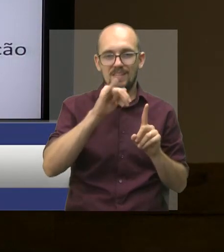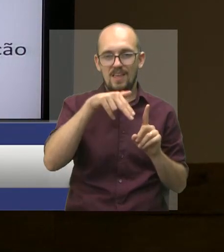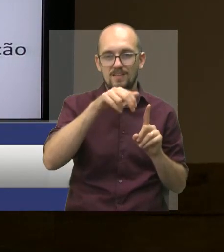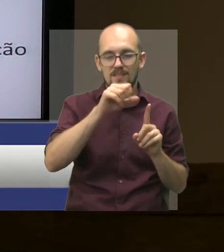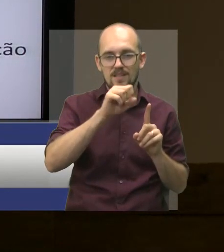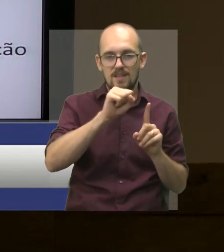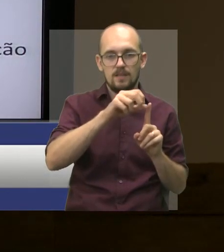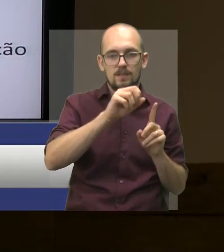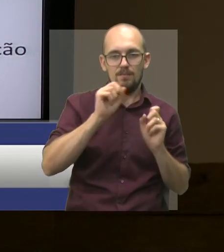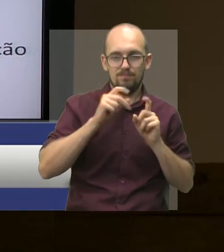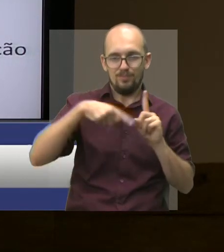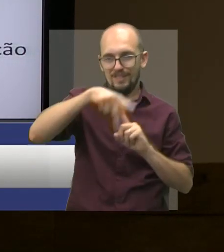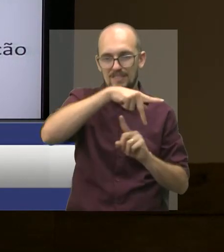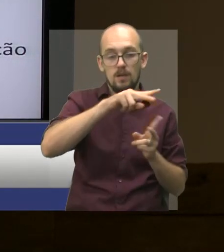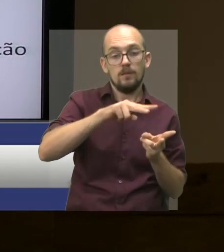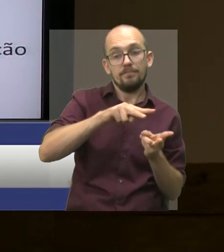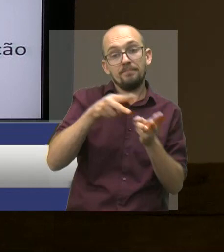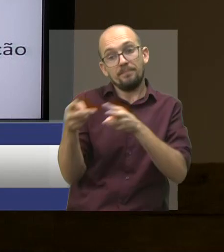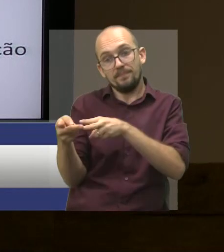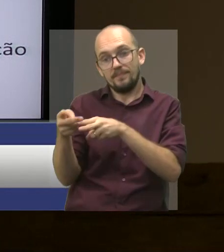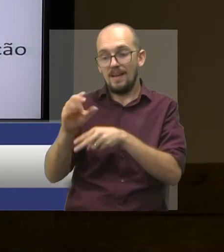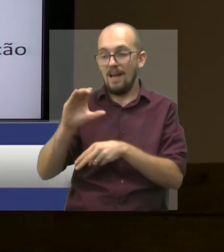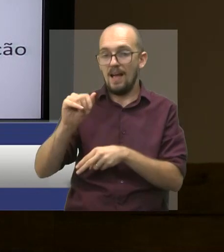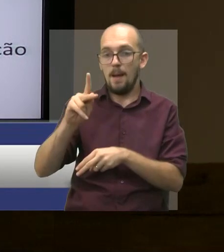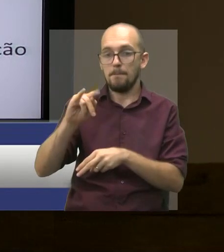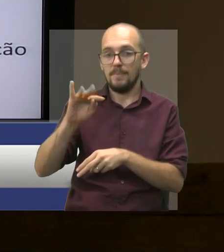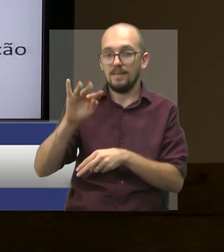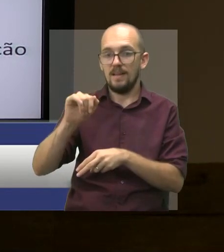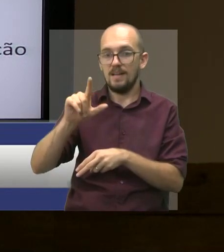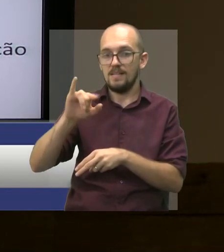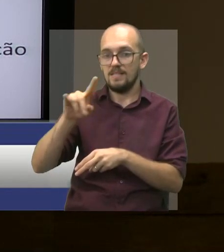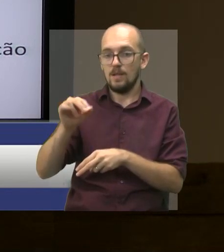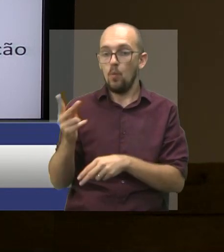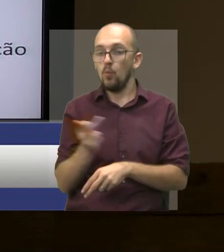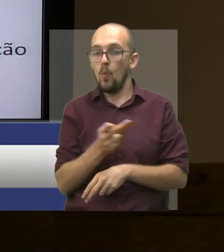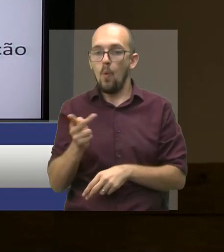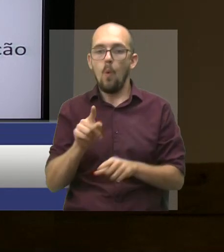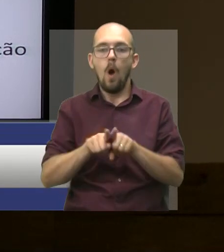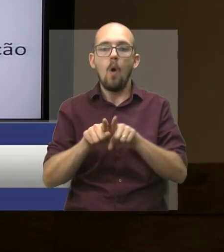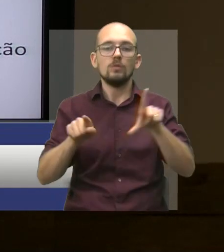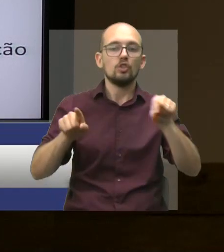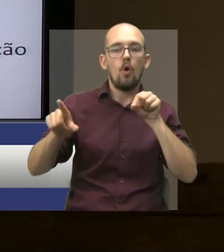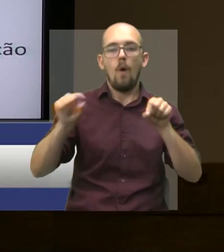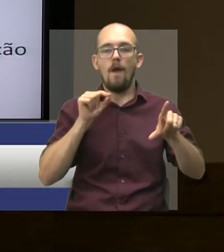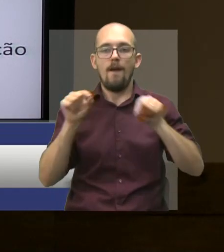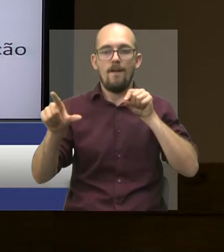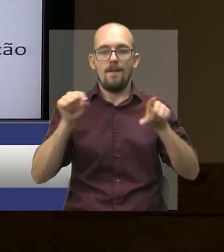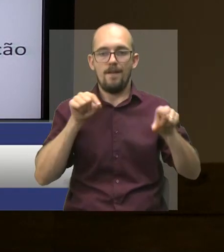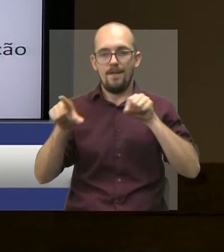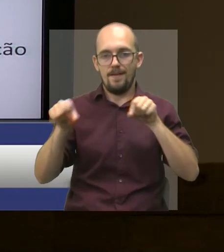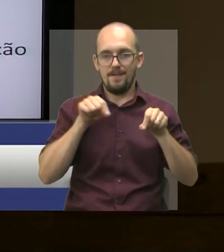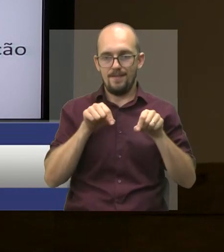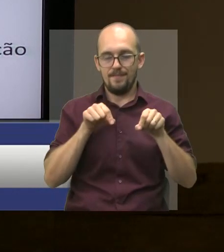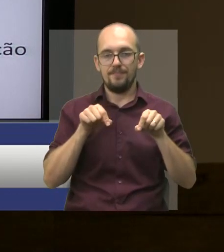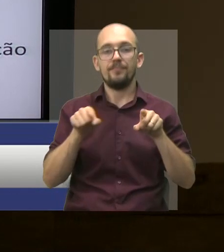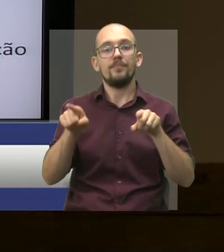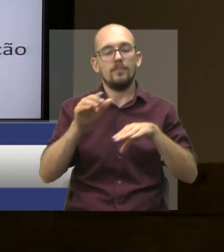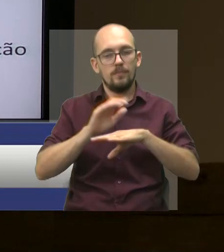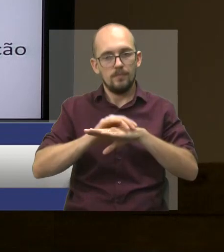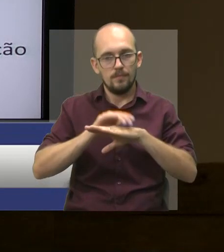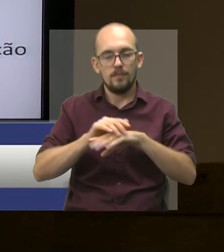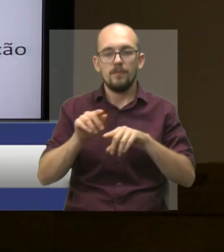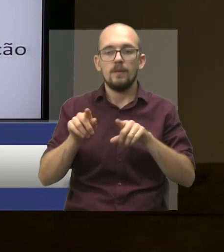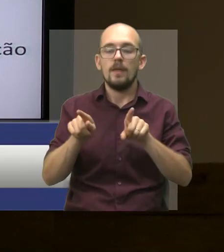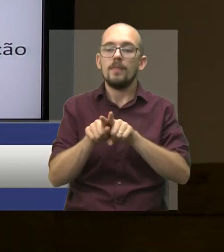esse tipo de previdência da capitalização. Ele prevê ainda que fará uma